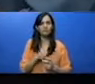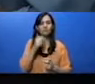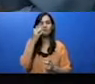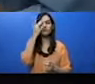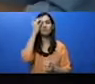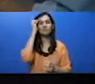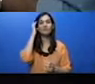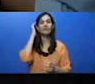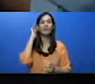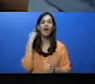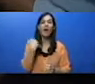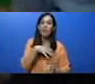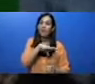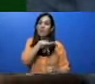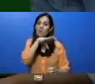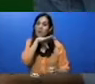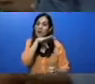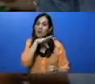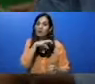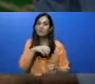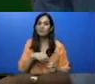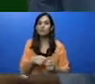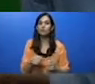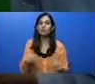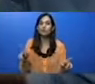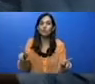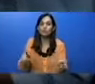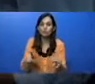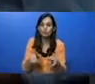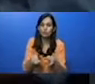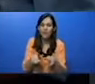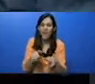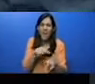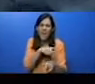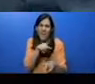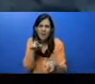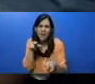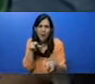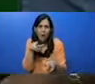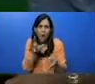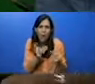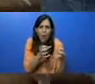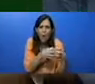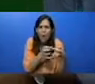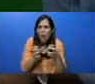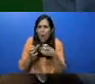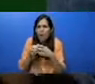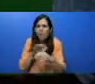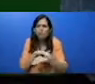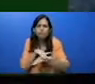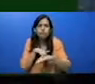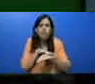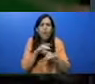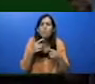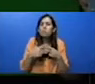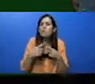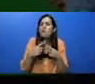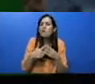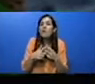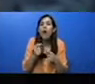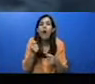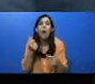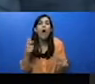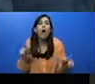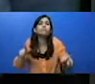Aqui, animais de extinção. A turma do Luan, né, estão conversando, né, sobre os animais ameaçados de extinção. Até a